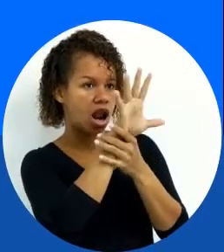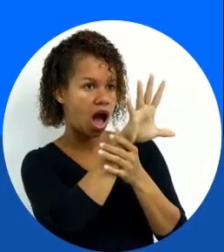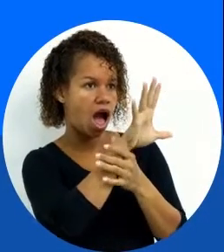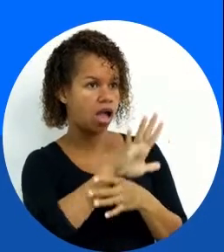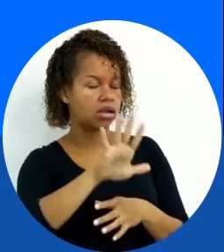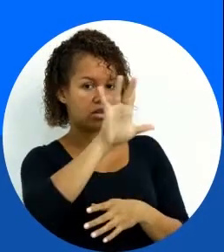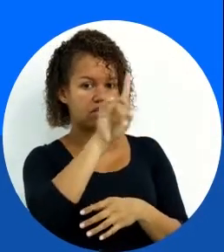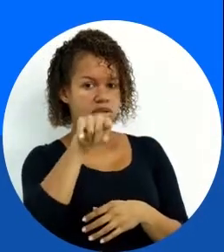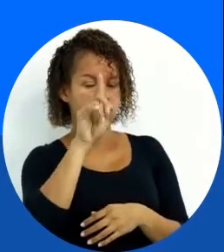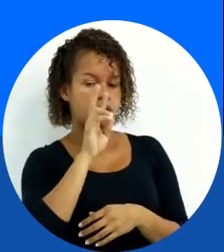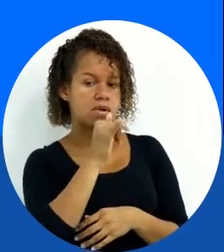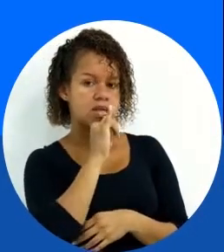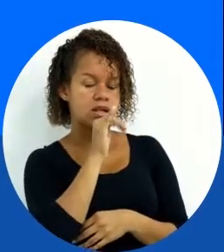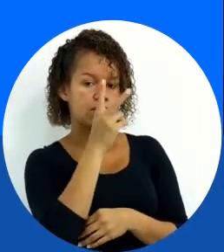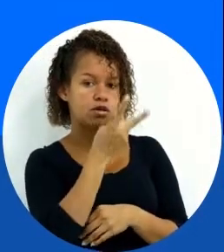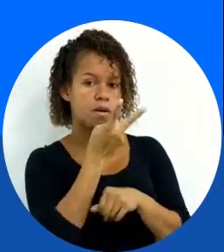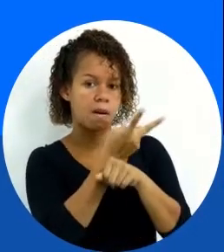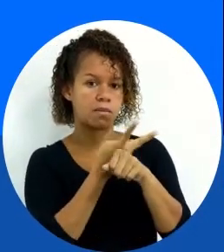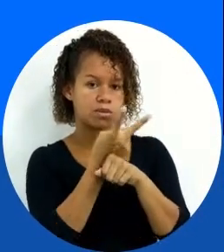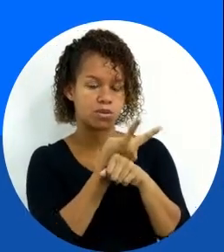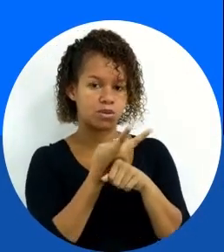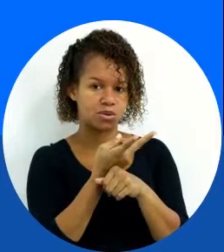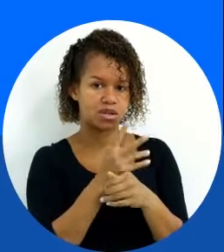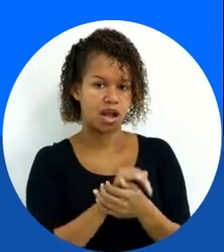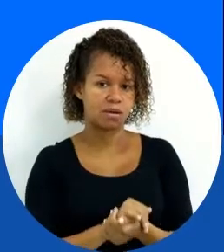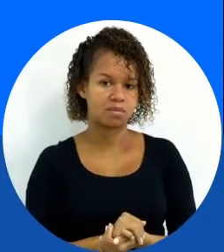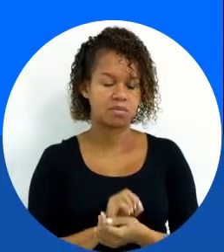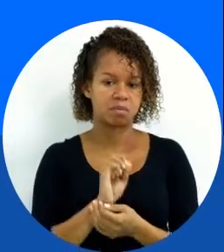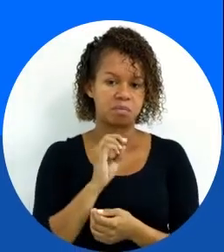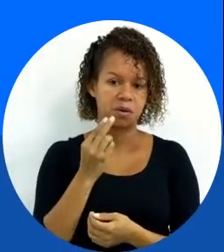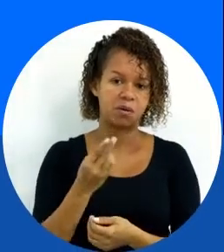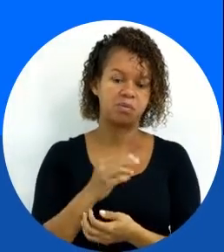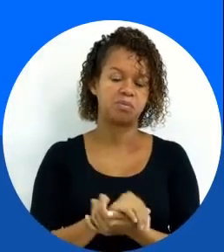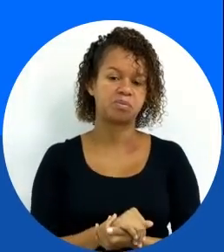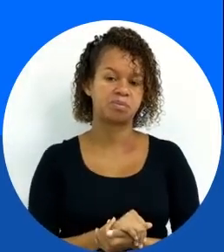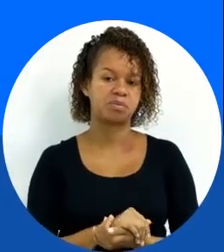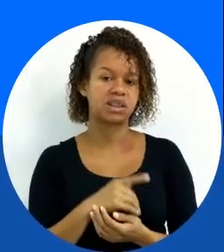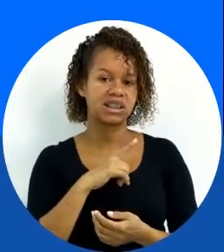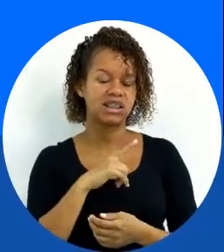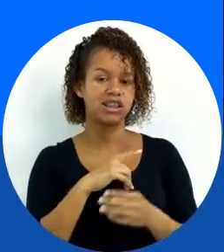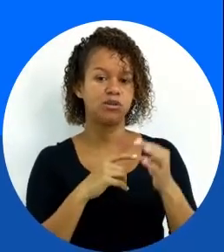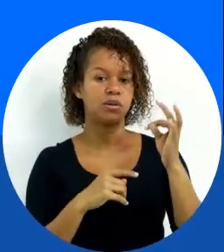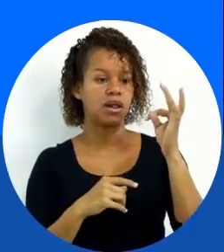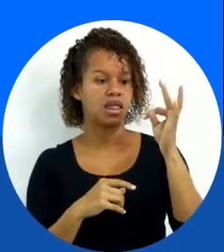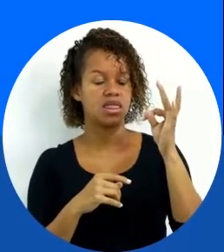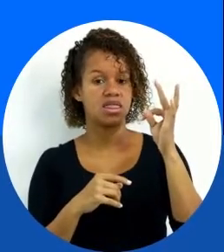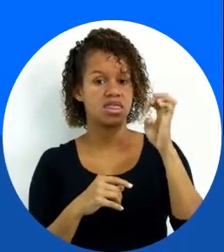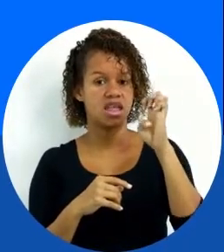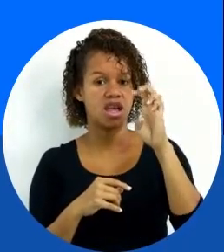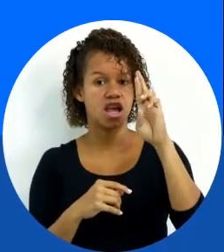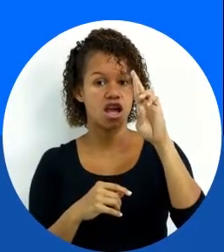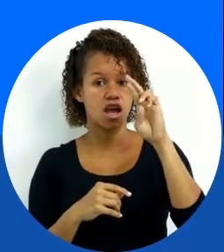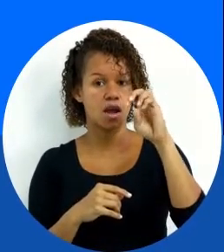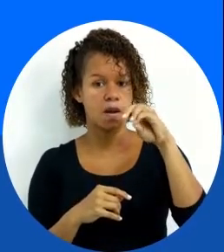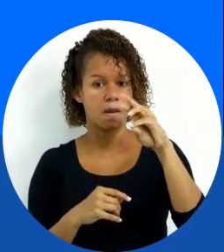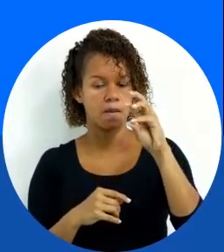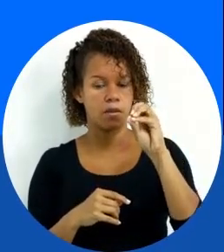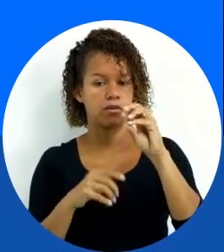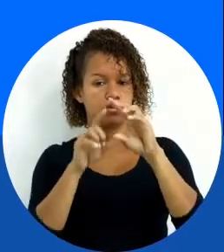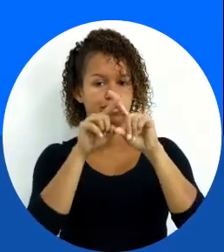um exemplo de uma busca utilizando o operador lógico booleano OU. Então aqui a gente tem o termo que é